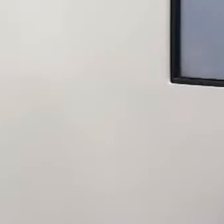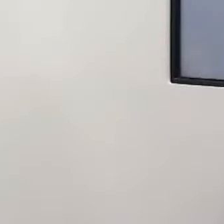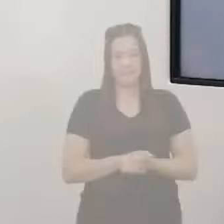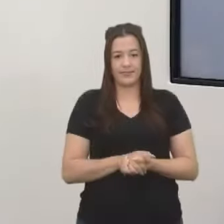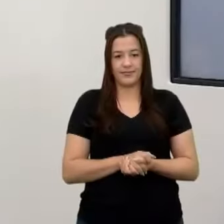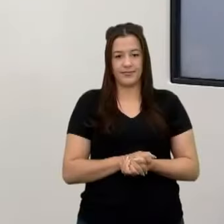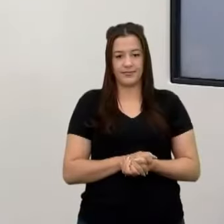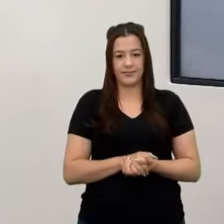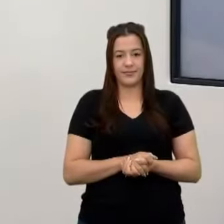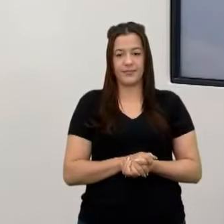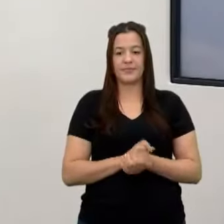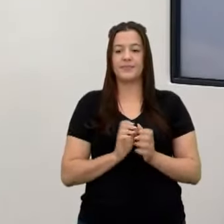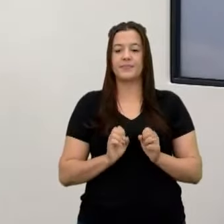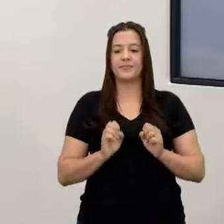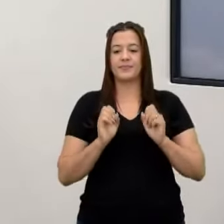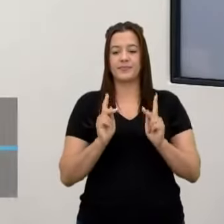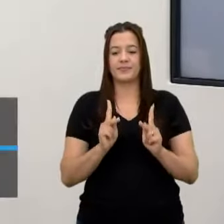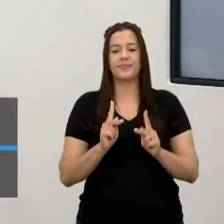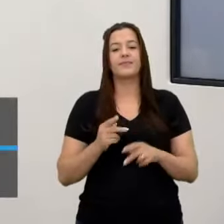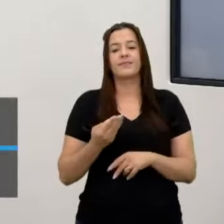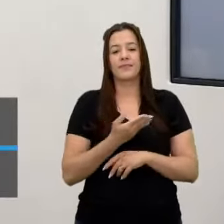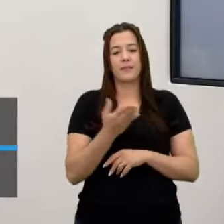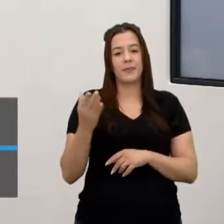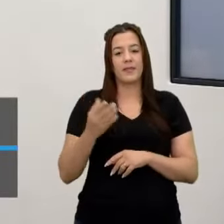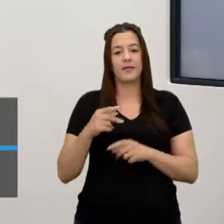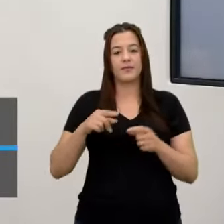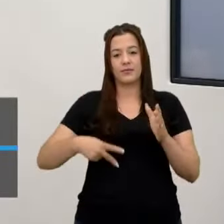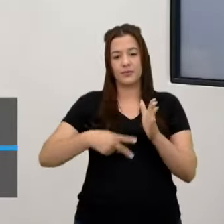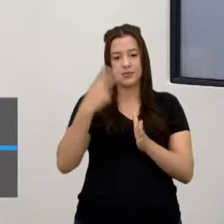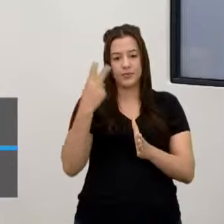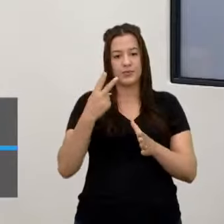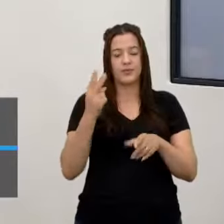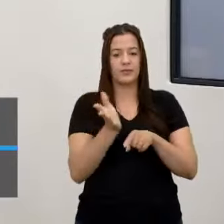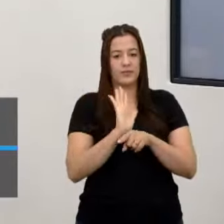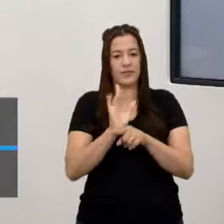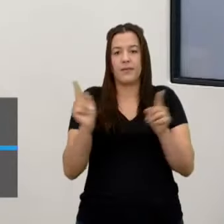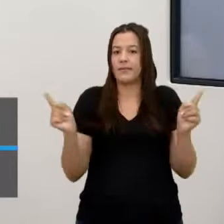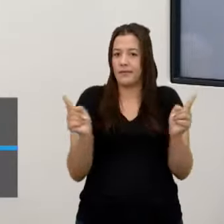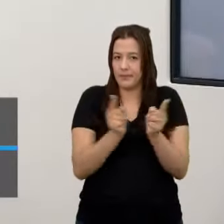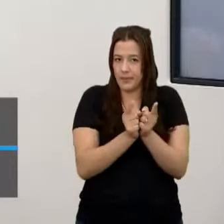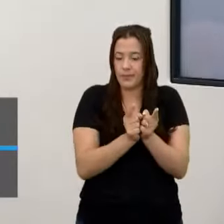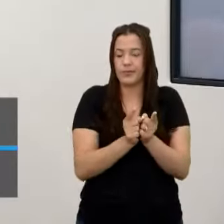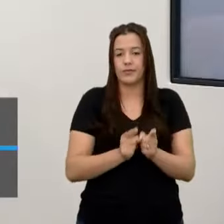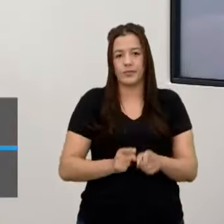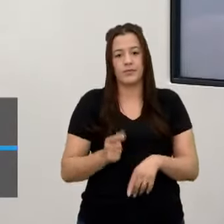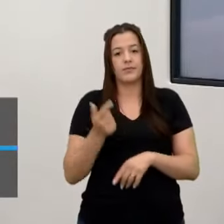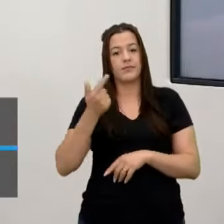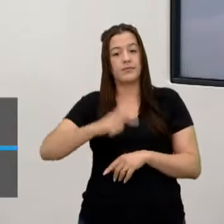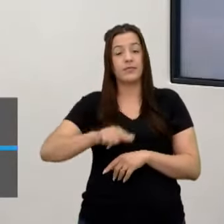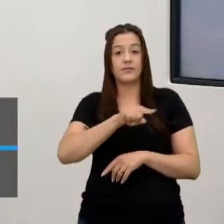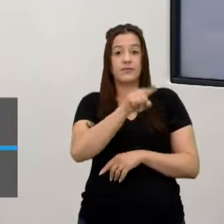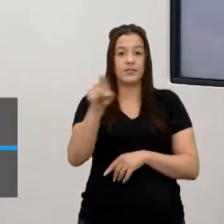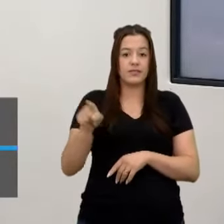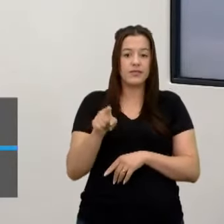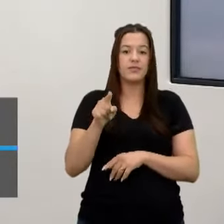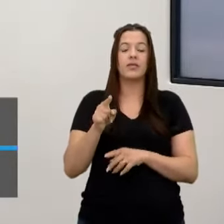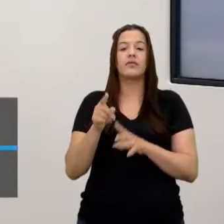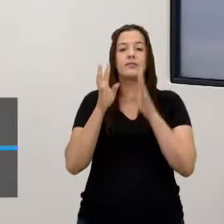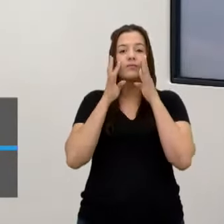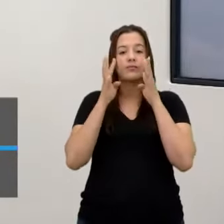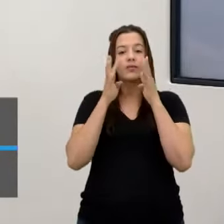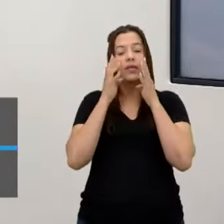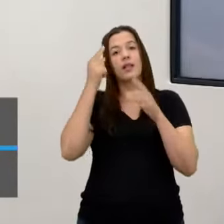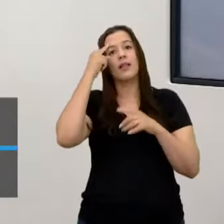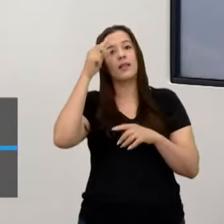Ok, Ed, we are back. So, we played twice. Passamos aí duas vezes, como eu falei para vocês, era bem curtinho, mas o foco aqui era para que vocês lembrassem os nomes